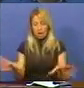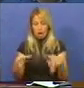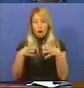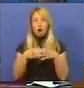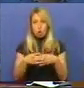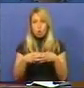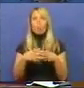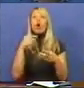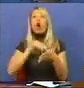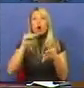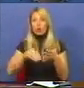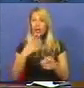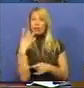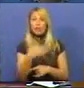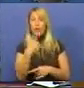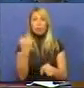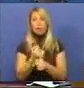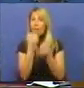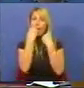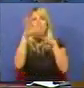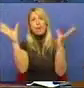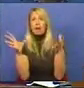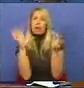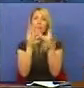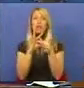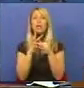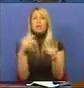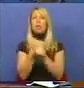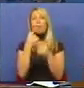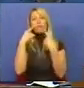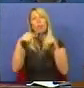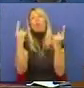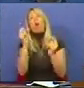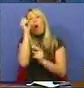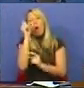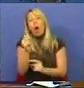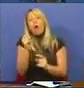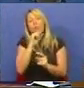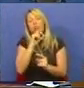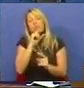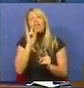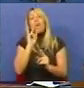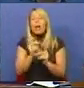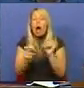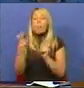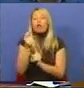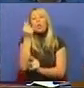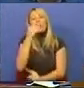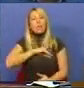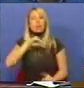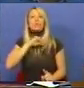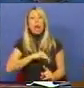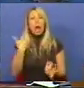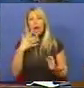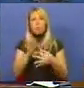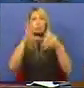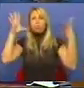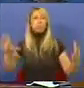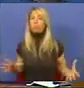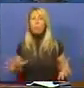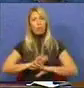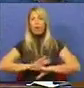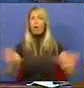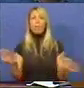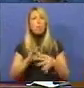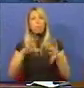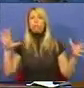que perdem o vínculo da função pública. Se calhar até aumentam um bocadinho o salário, mas perdem o vínculo da função pública. E, portanto, os que não quiserem